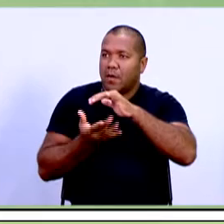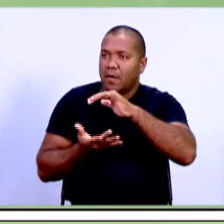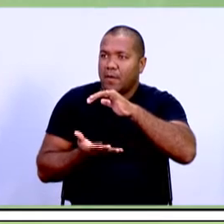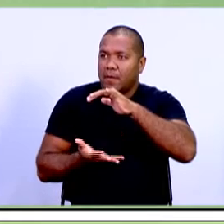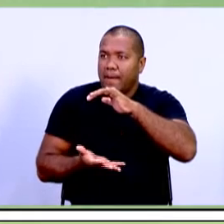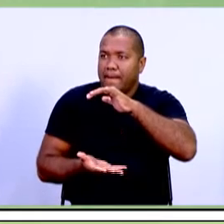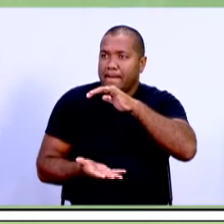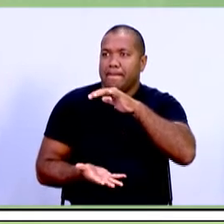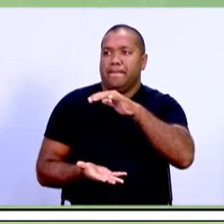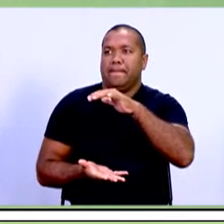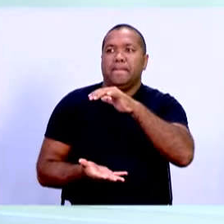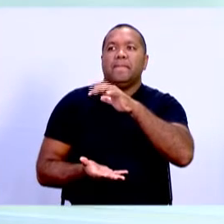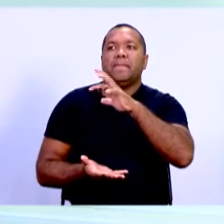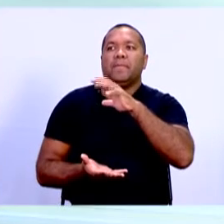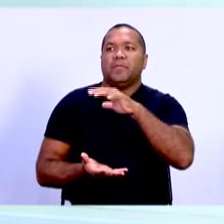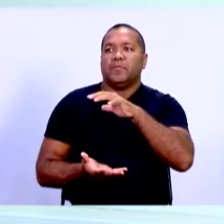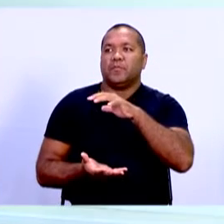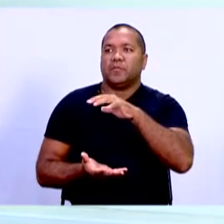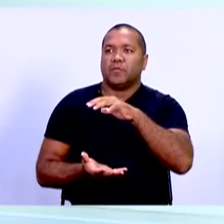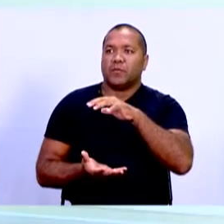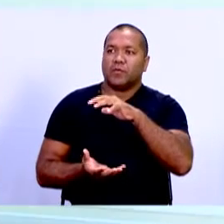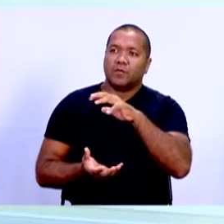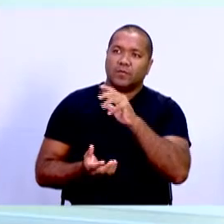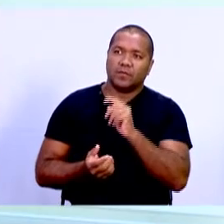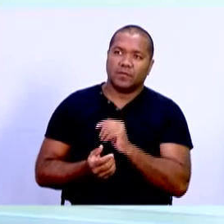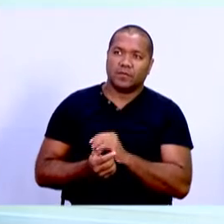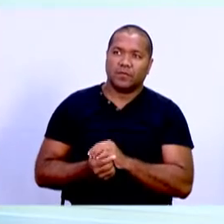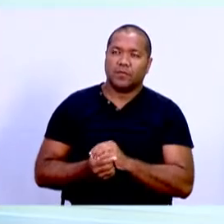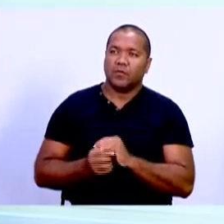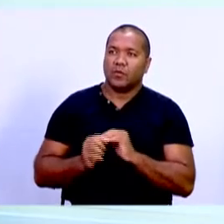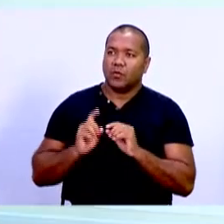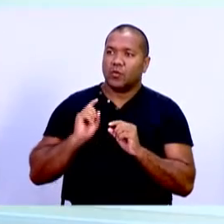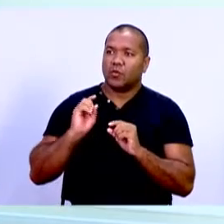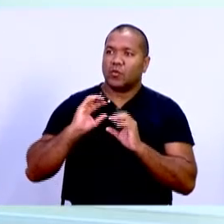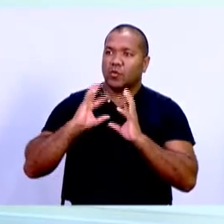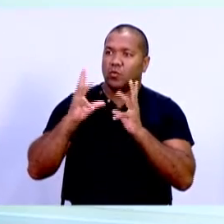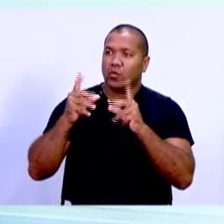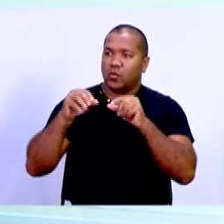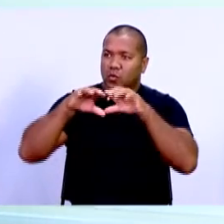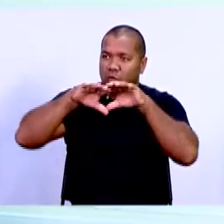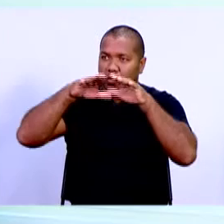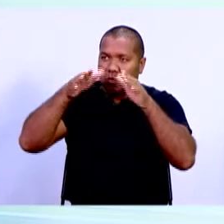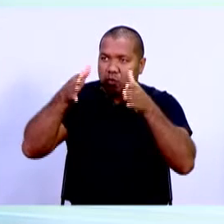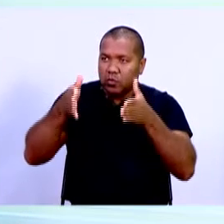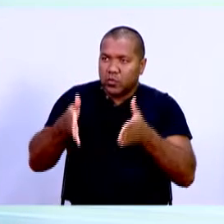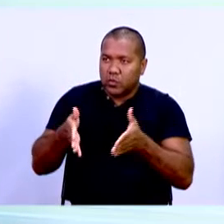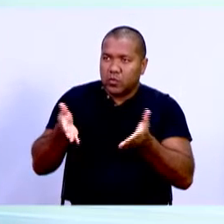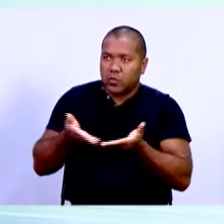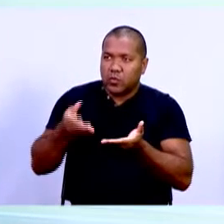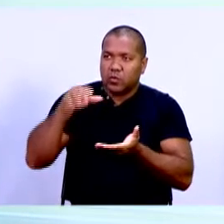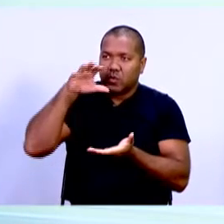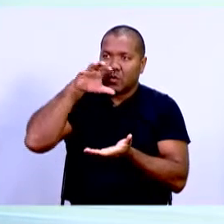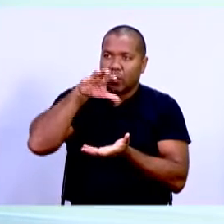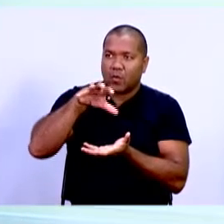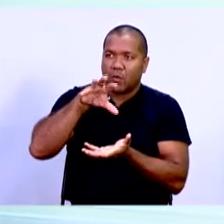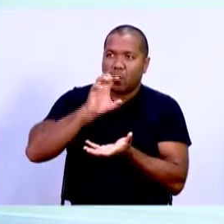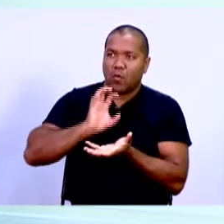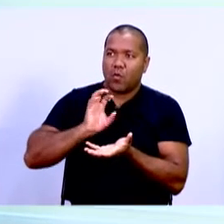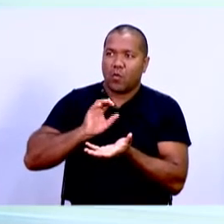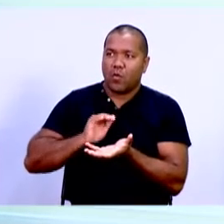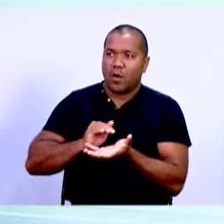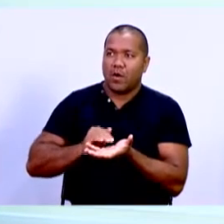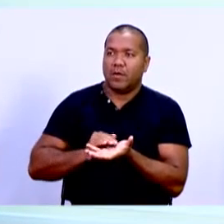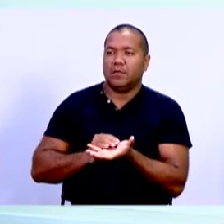de informação são armazenados nesse armazém de dados, ou nesse super banco de dados, vamos usar assim uma terminologia